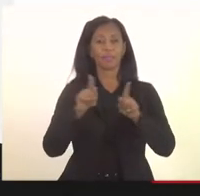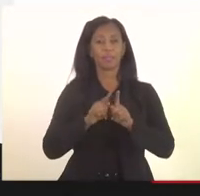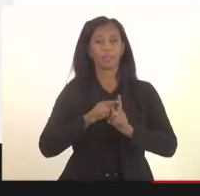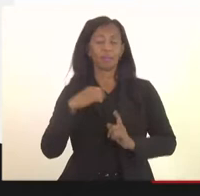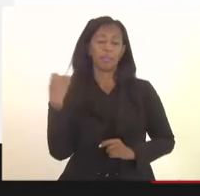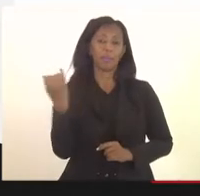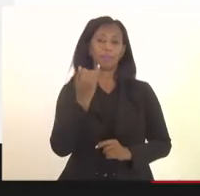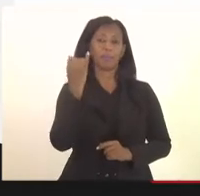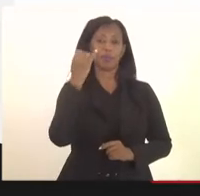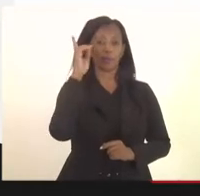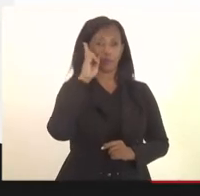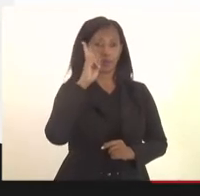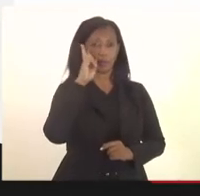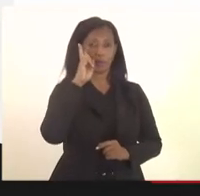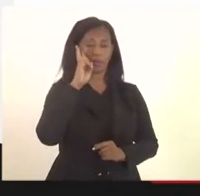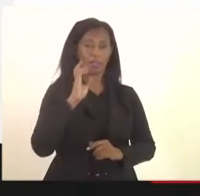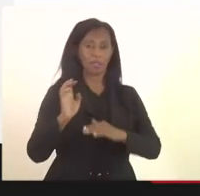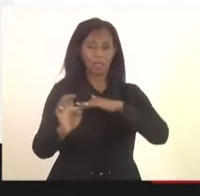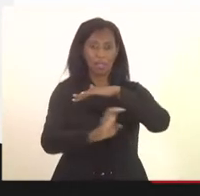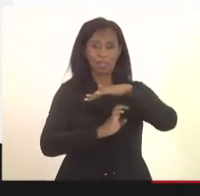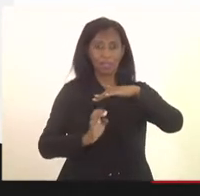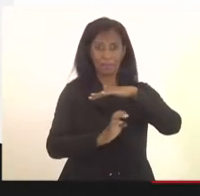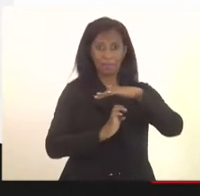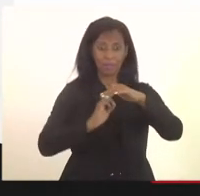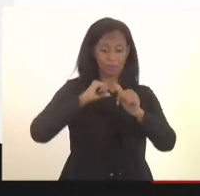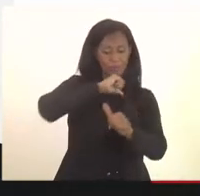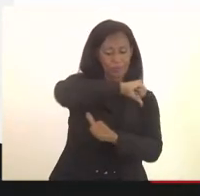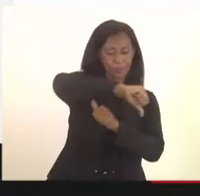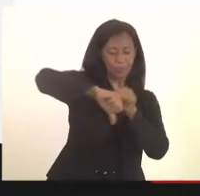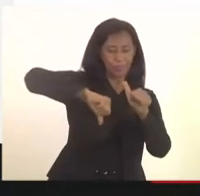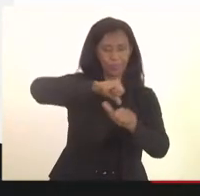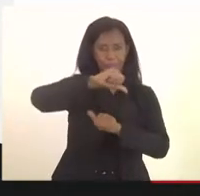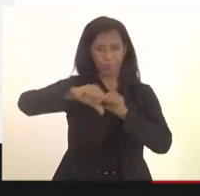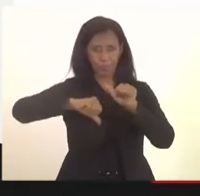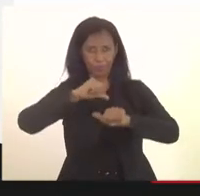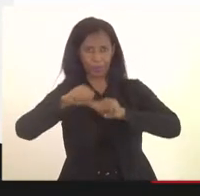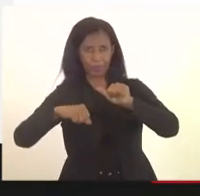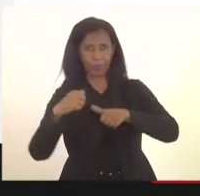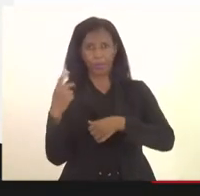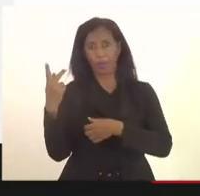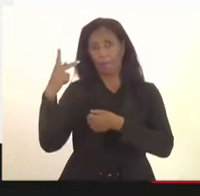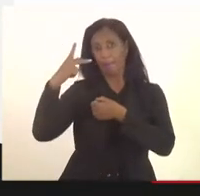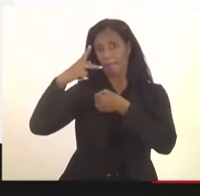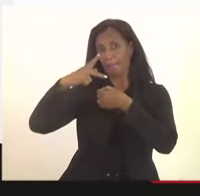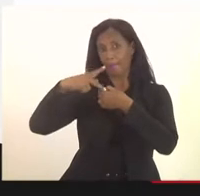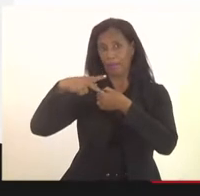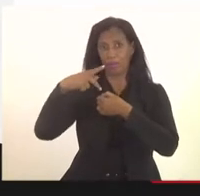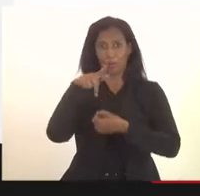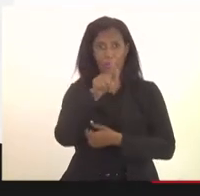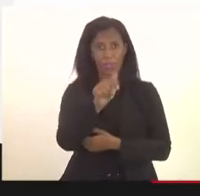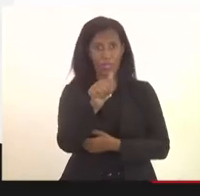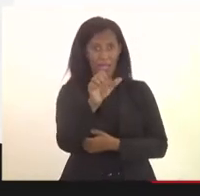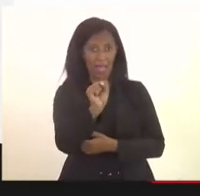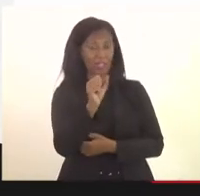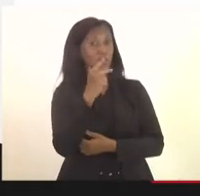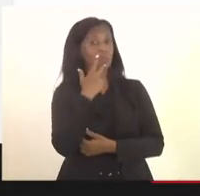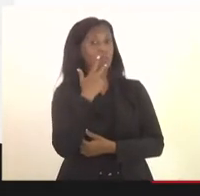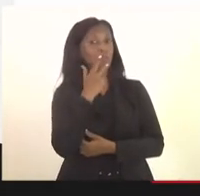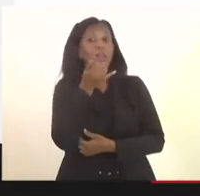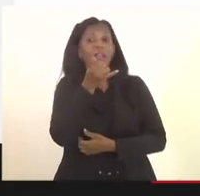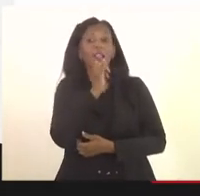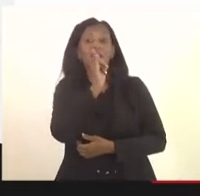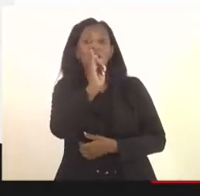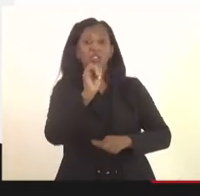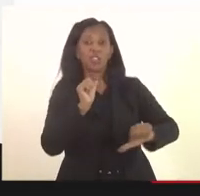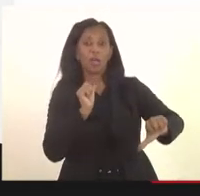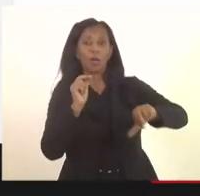ressaltar, empresas hoje estão mudando o seu perfil, não são só uma empresa mais de petróleo e gás, mas a gente tem falado muito em energias renováveis, em